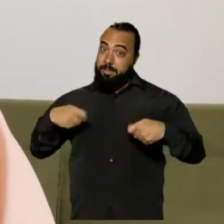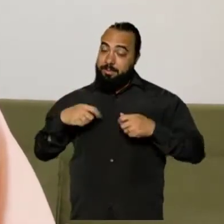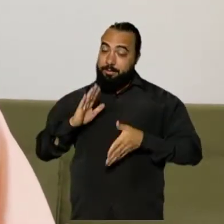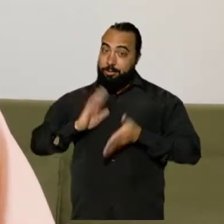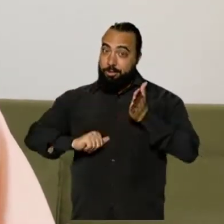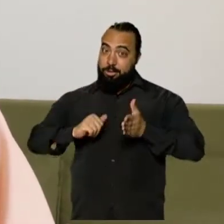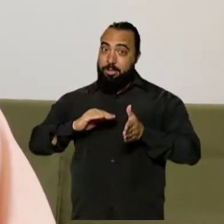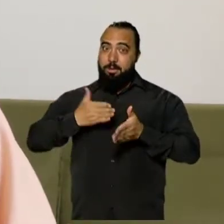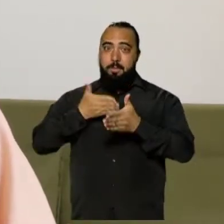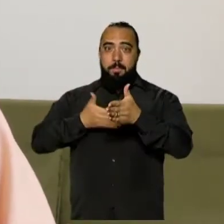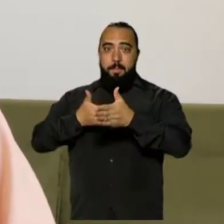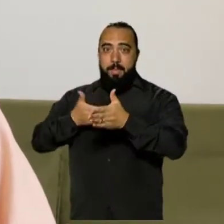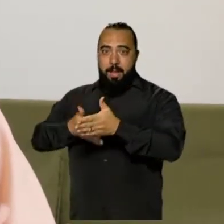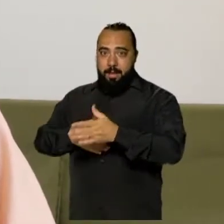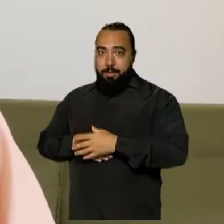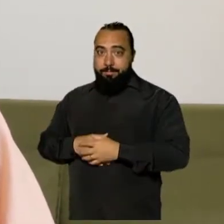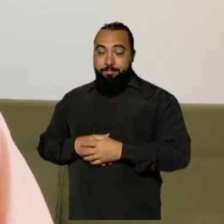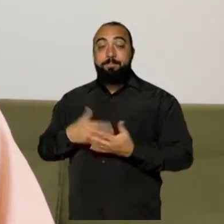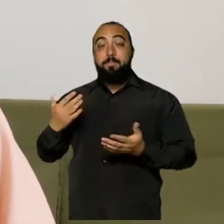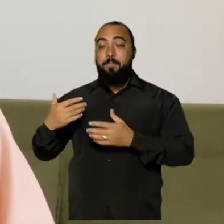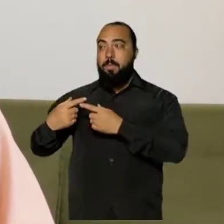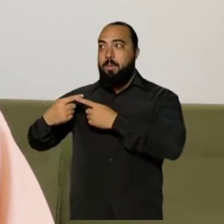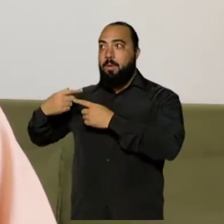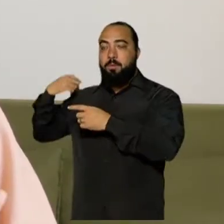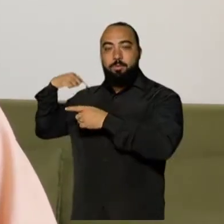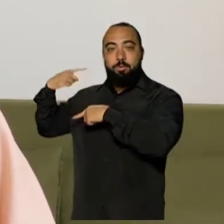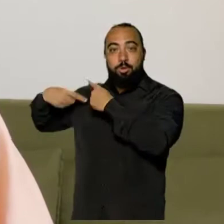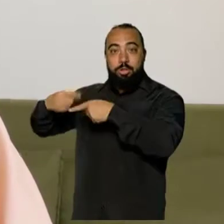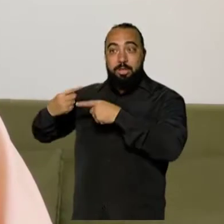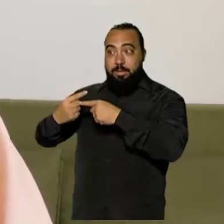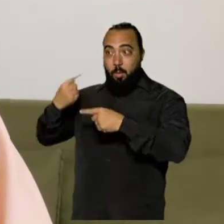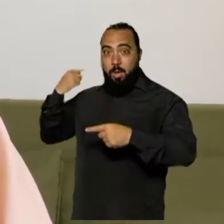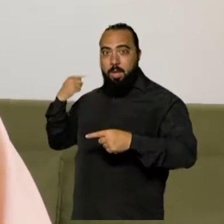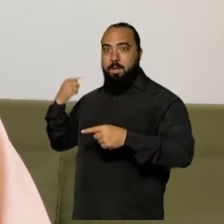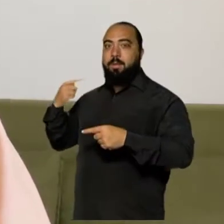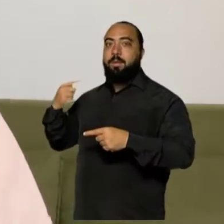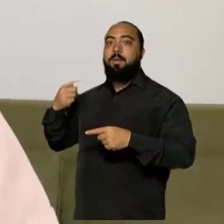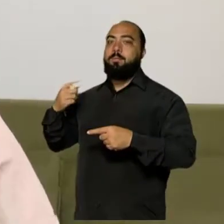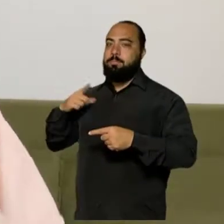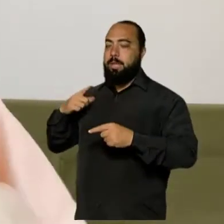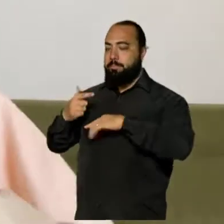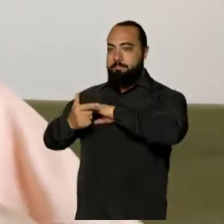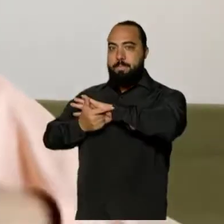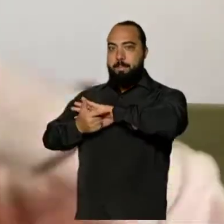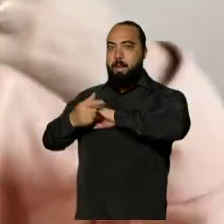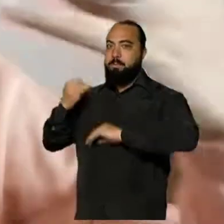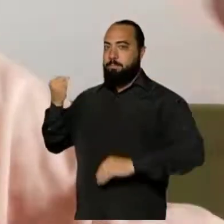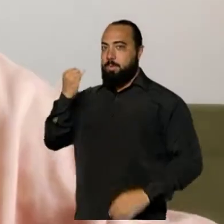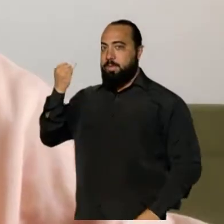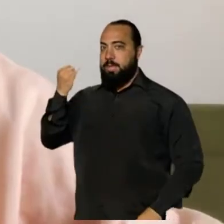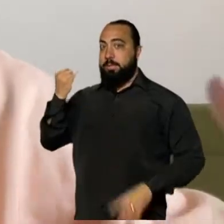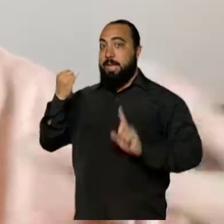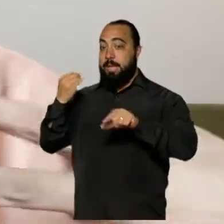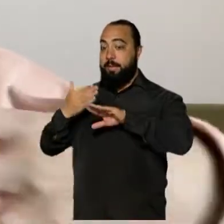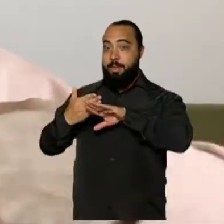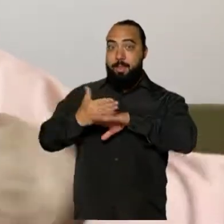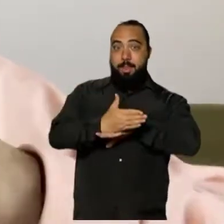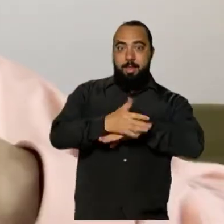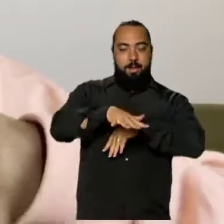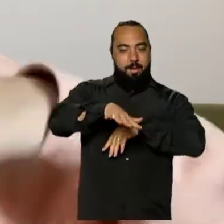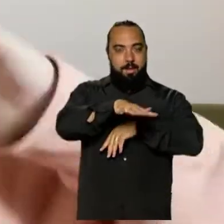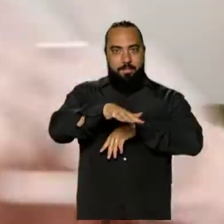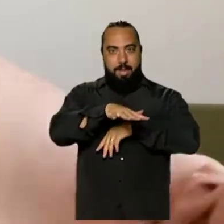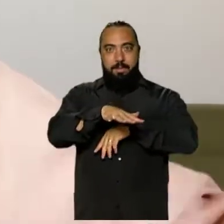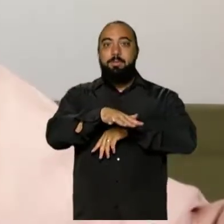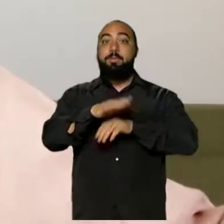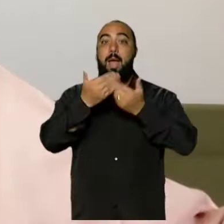Então, a geração anterior, a minha, né, ela teve um papel muito importante em entrar nesses ambientes, né,